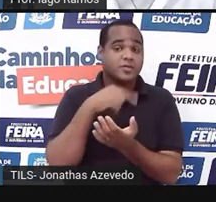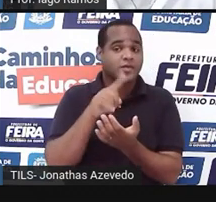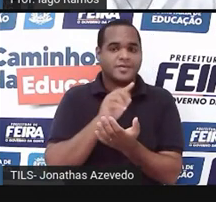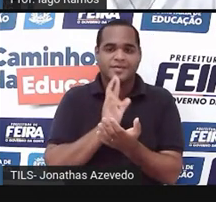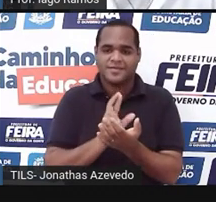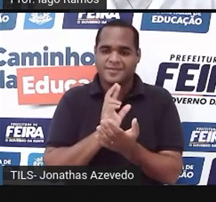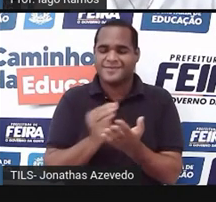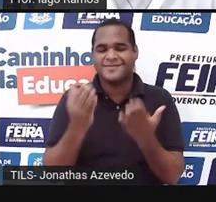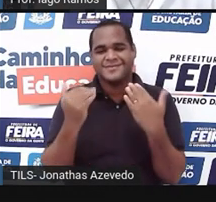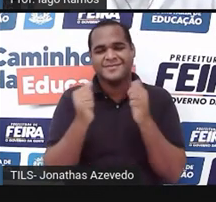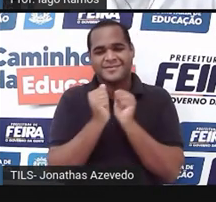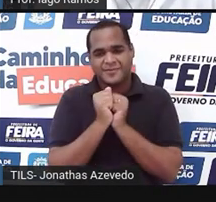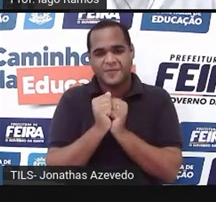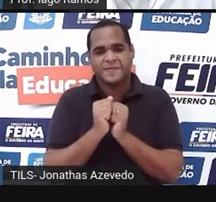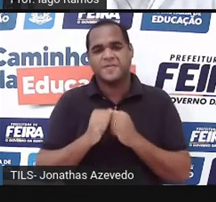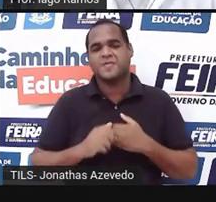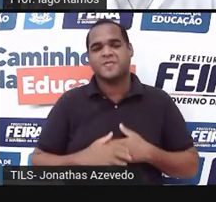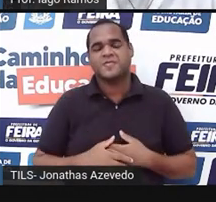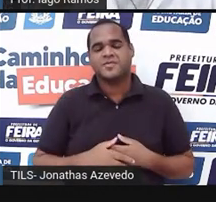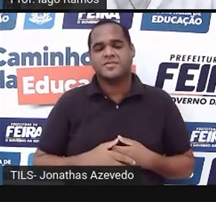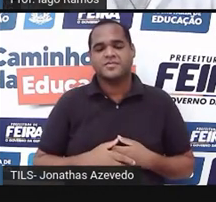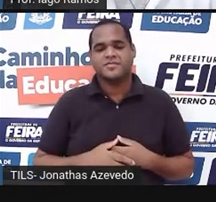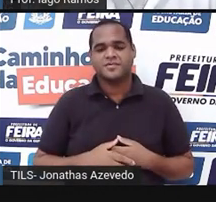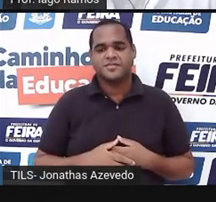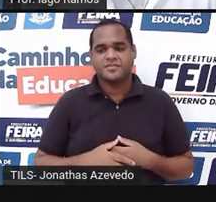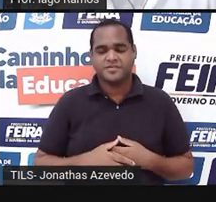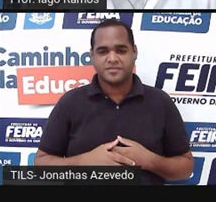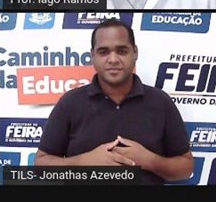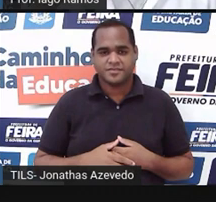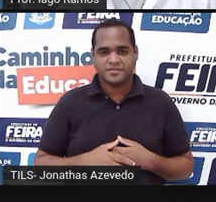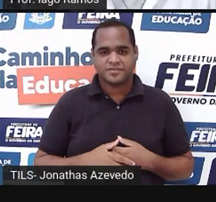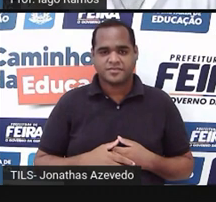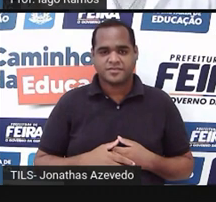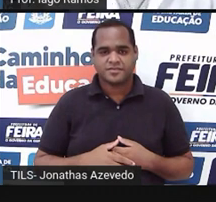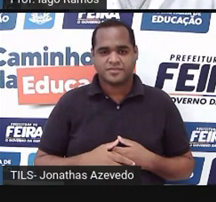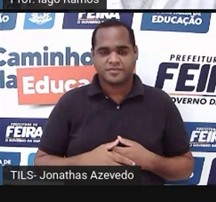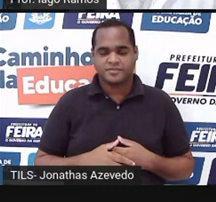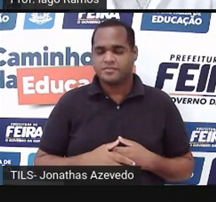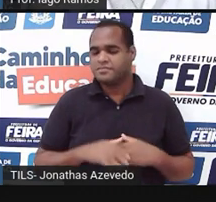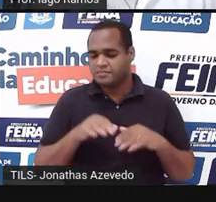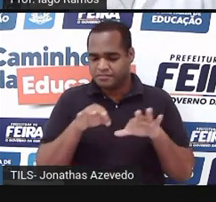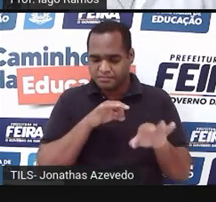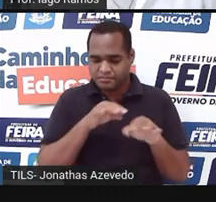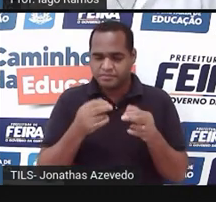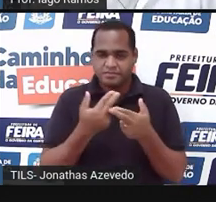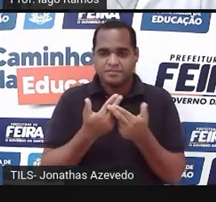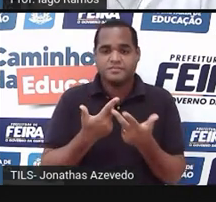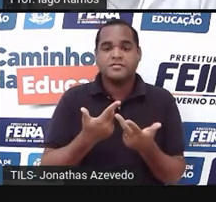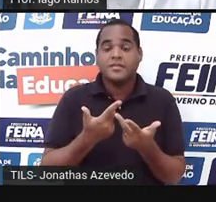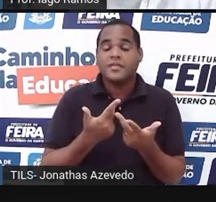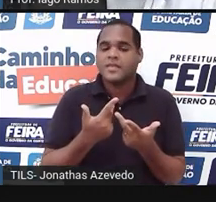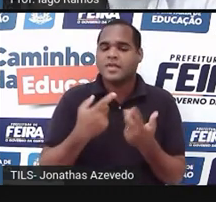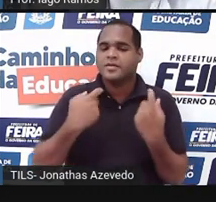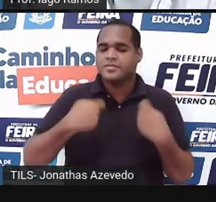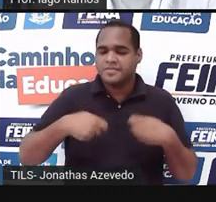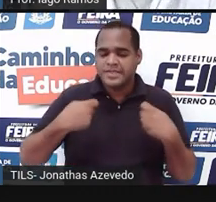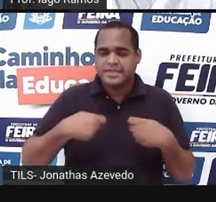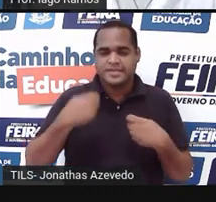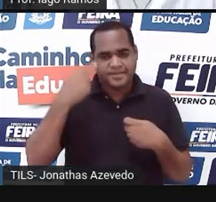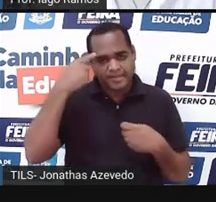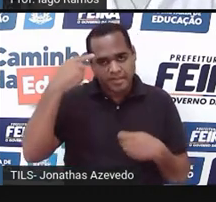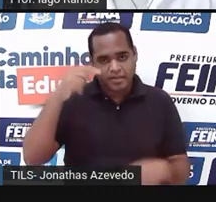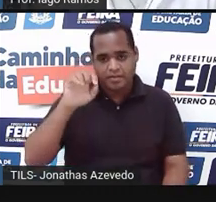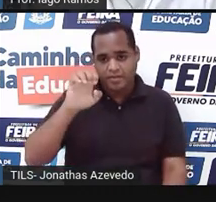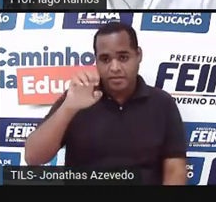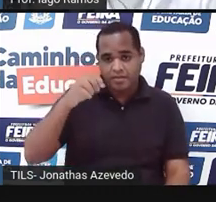rascunhar vem comigo tá bom e é para resolver essa situação a gente precisa de uma equação